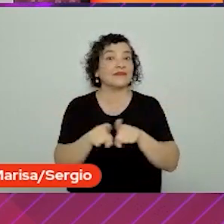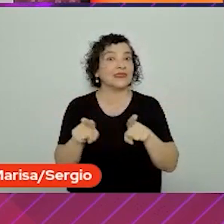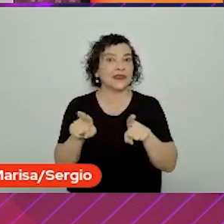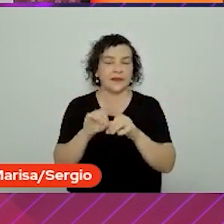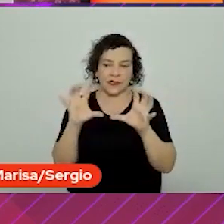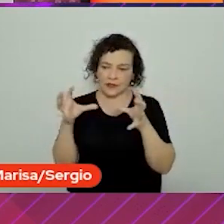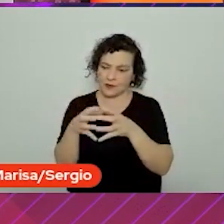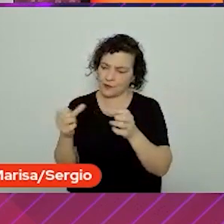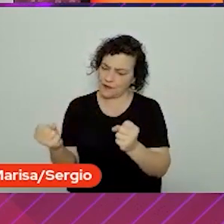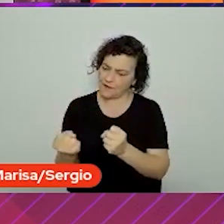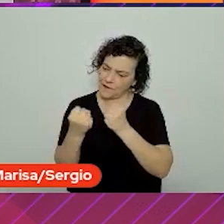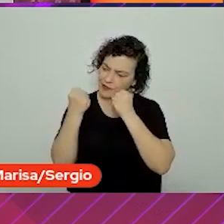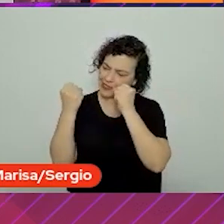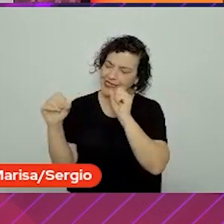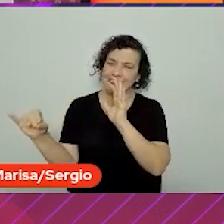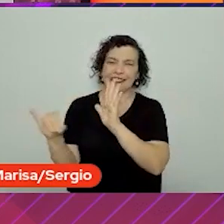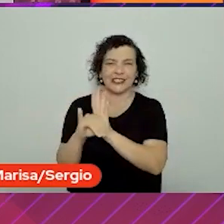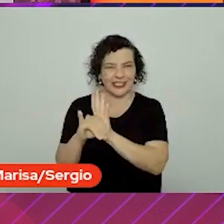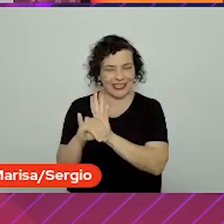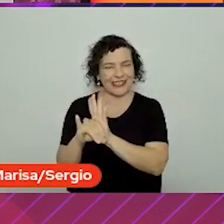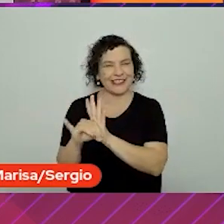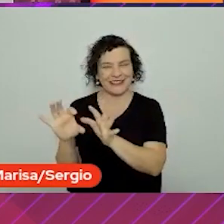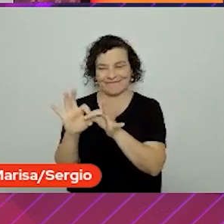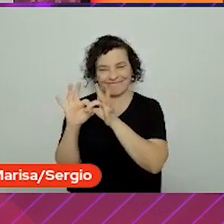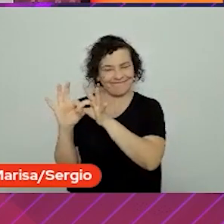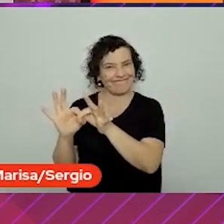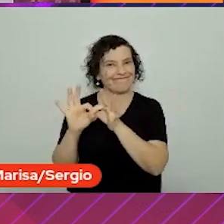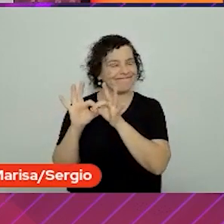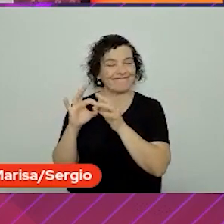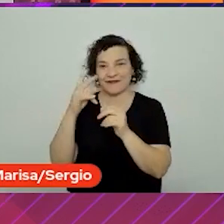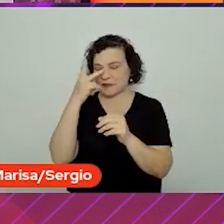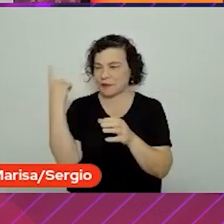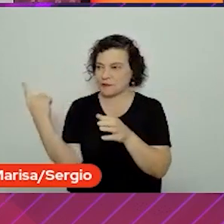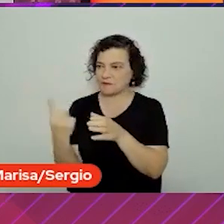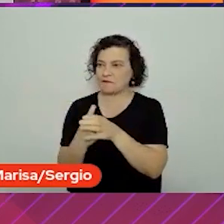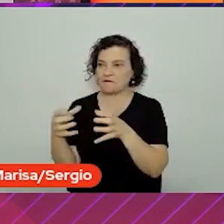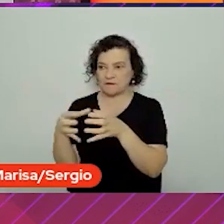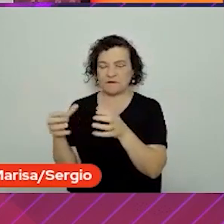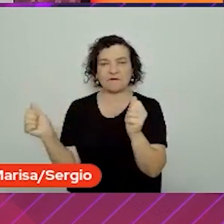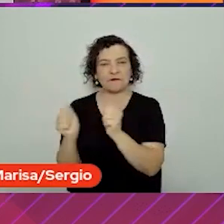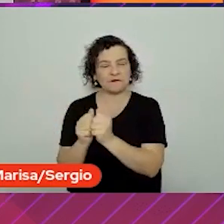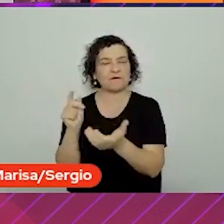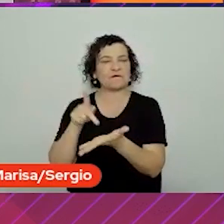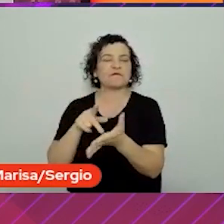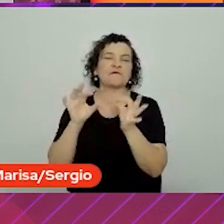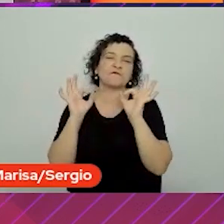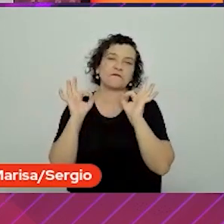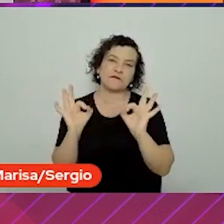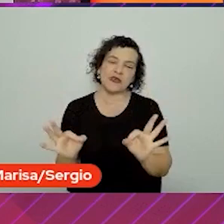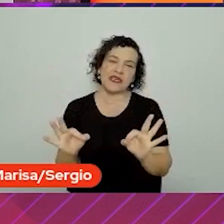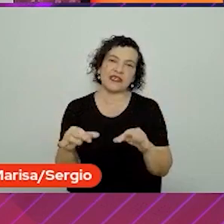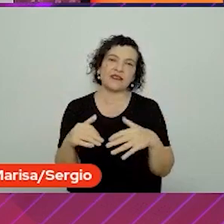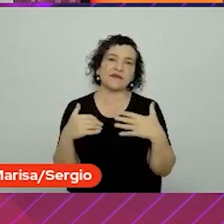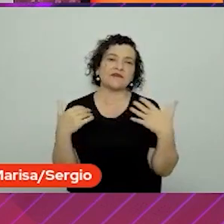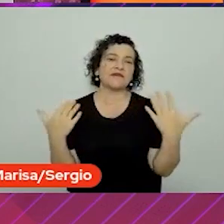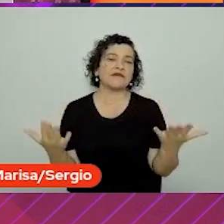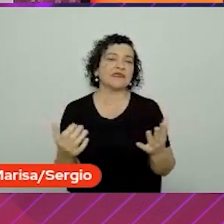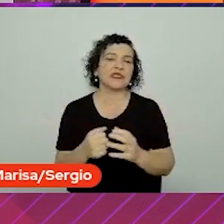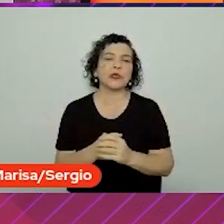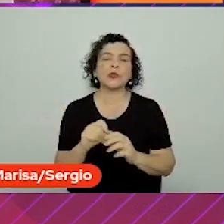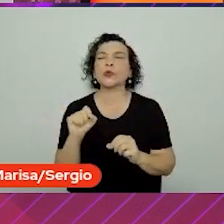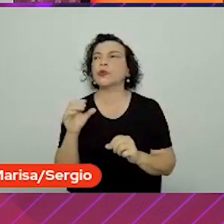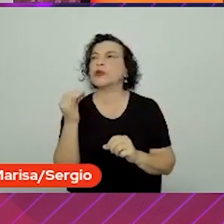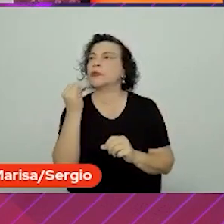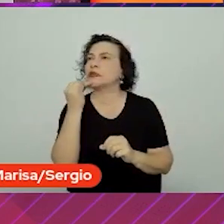fortalece a identidade de equipe. As pessoas elas se sentem parte de fato, e não simplesmente mais um ali que está no meio de